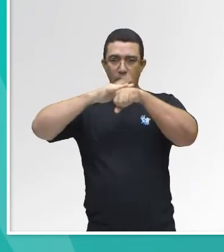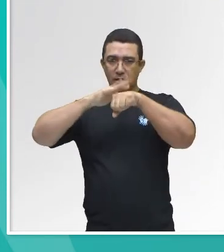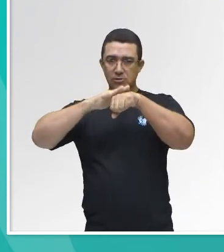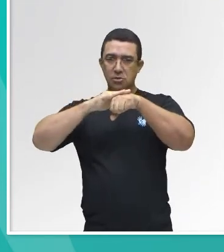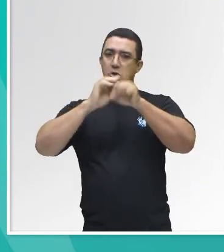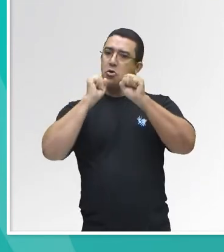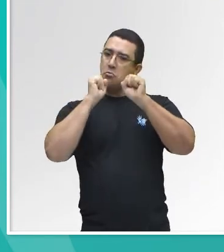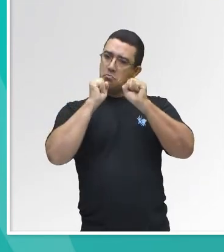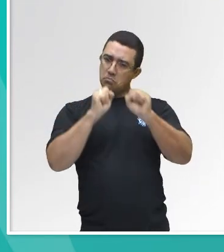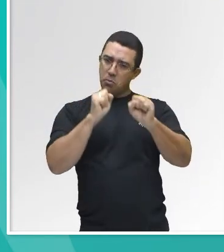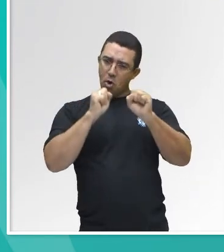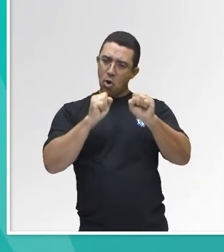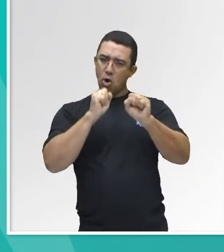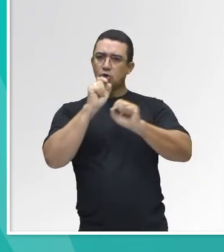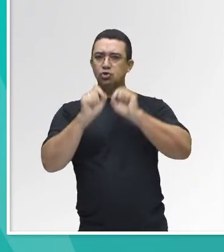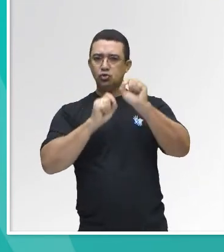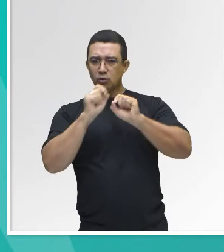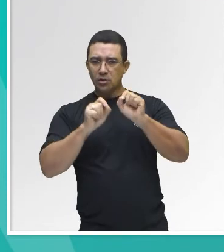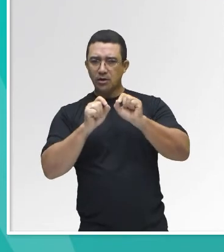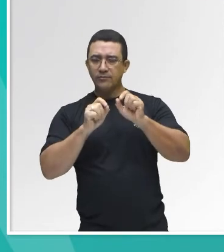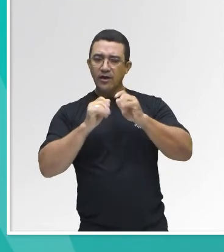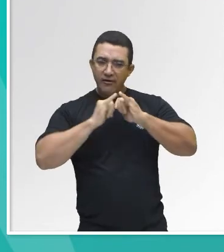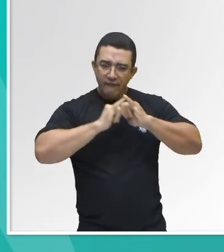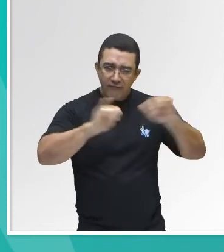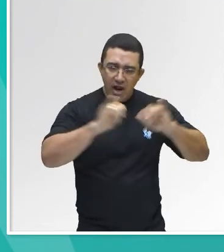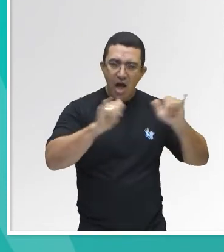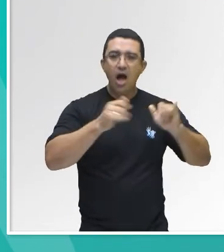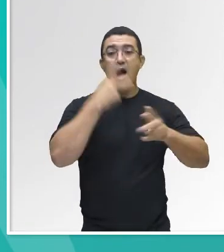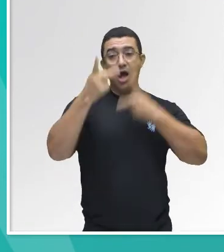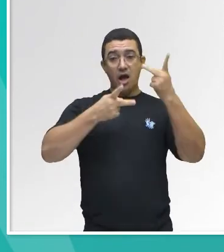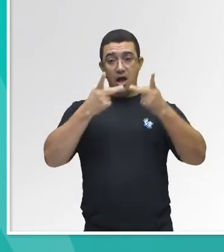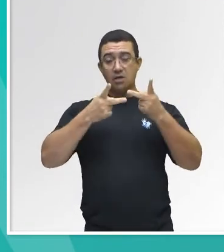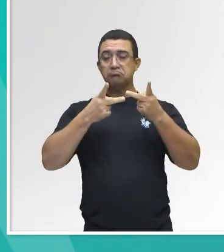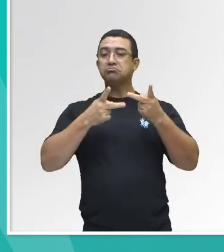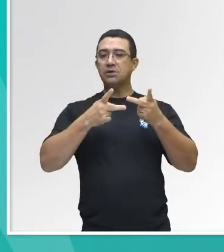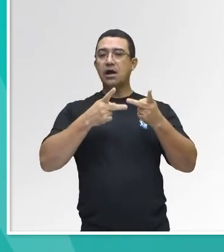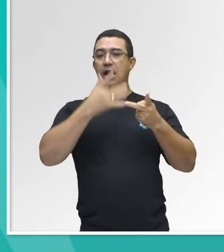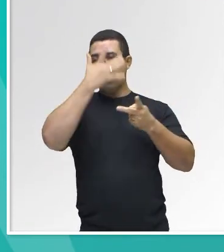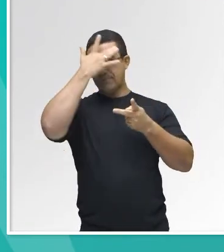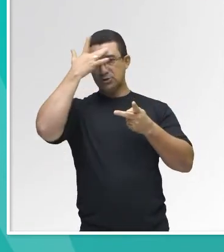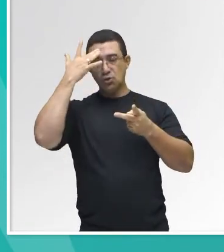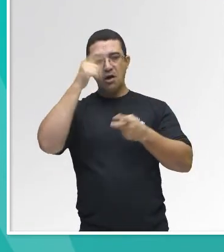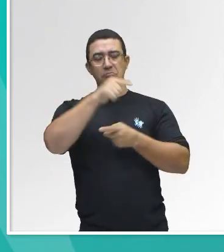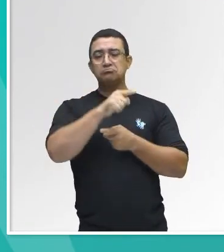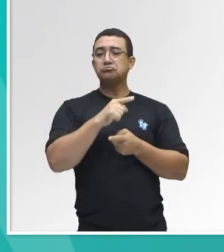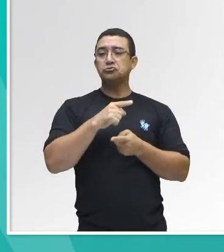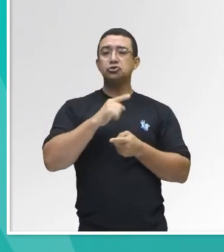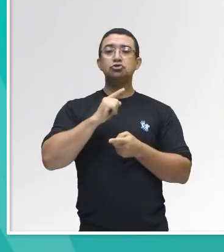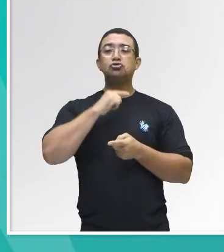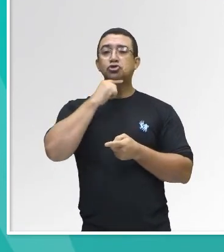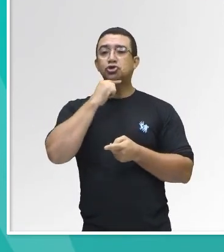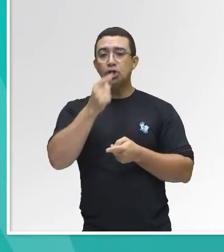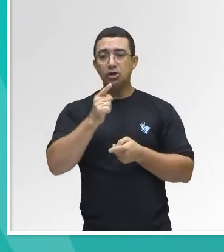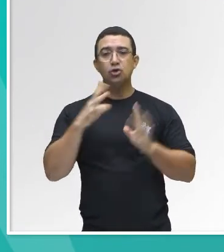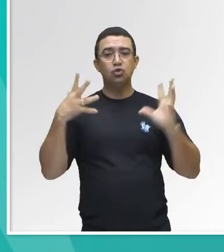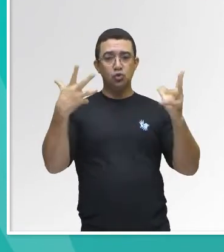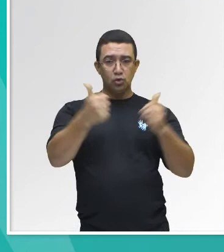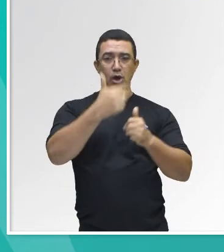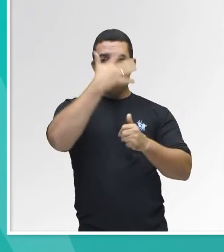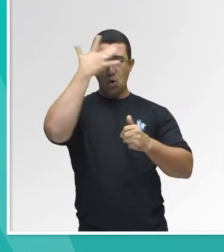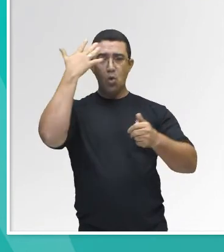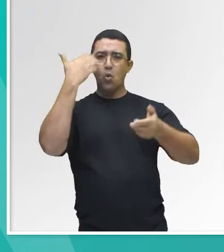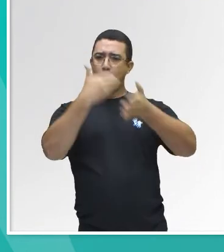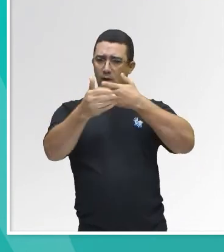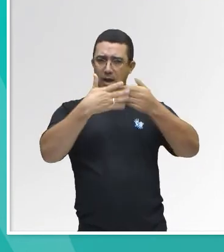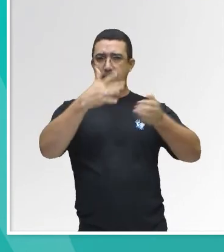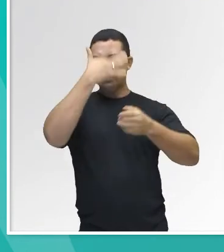aludir a que nadie está livre de padecê-la. E aí eu dou o exemplo de que numa